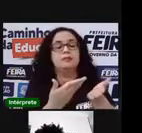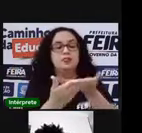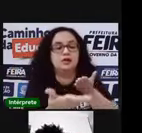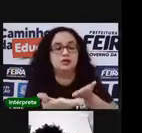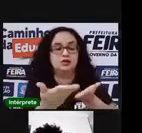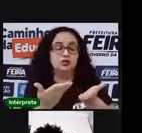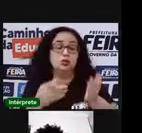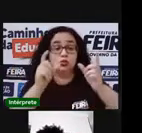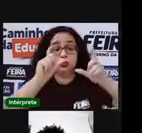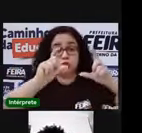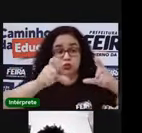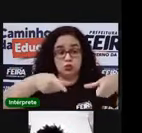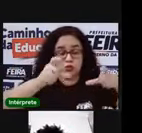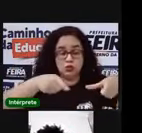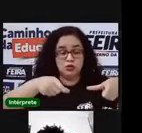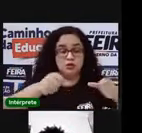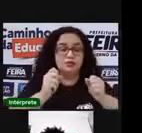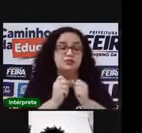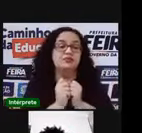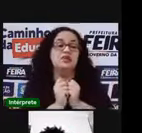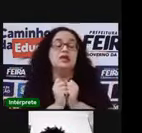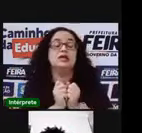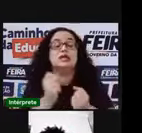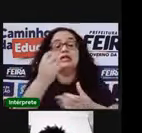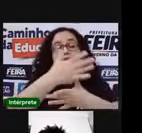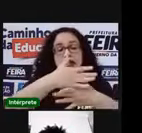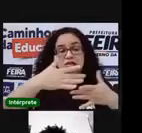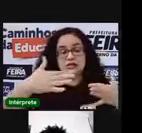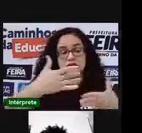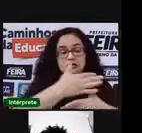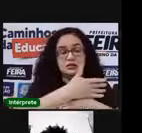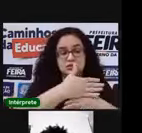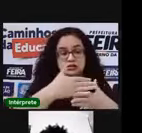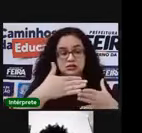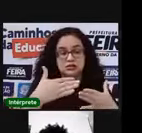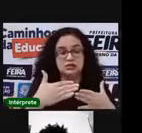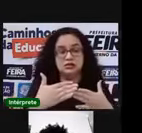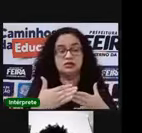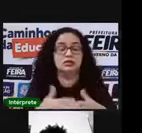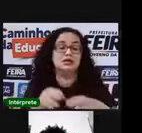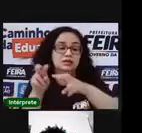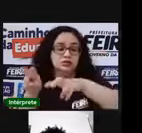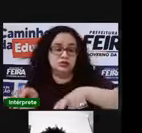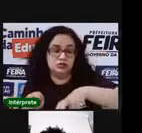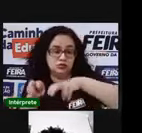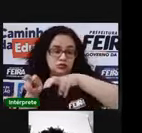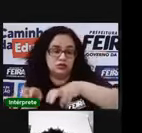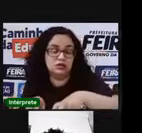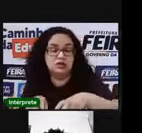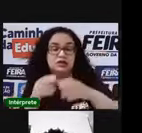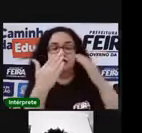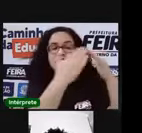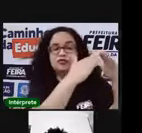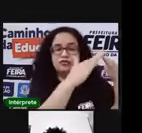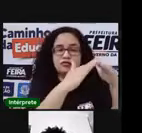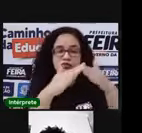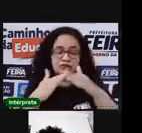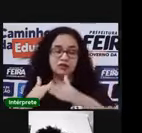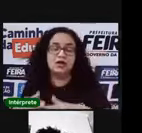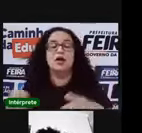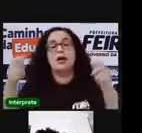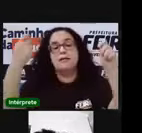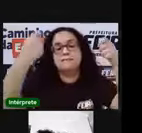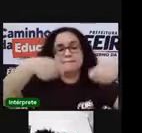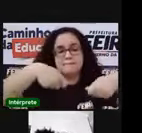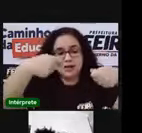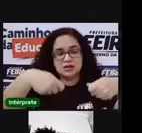nossos lugares, nos nossos bairros, no centro da cidade, mas principalmente na periferia, não é? As pessoas sempre